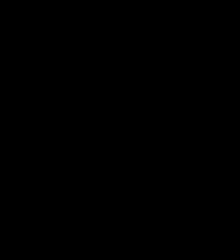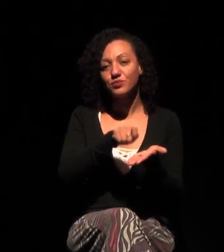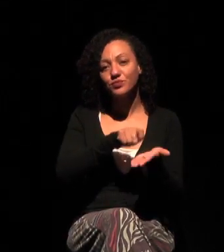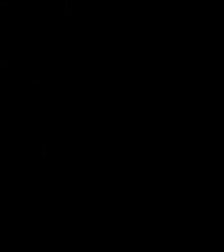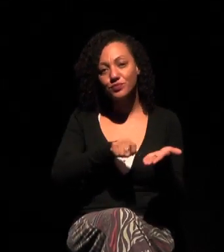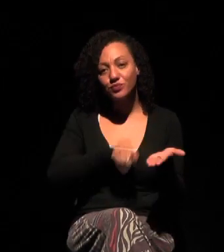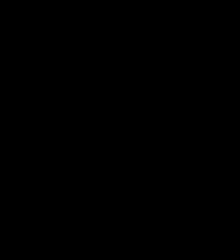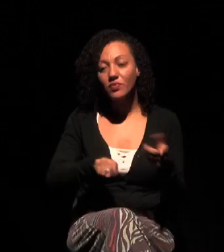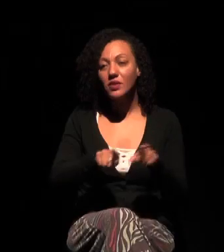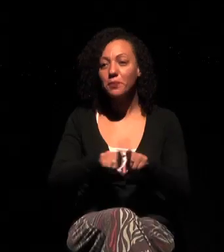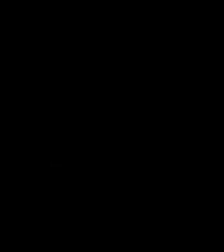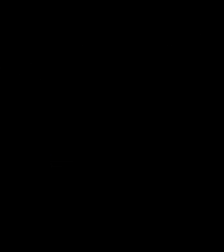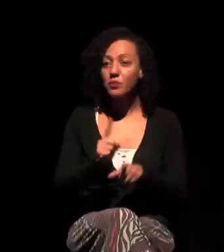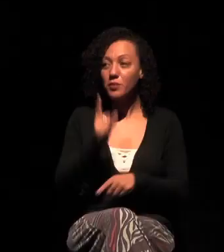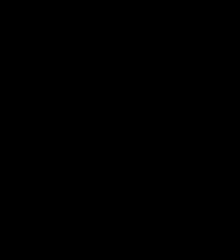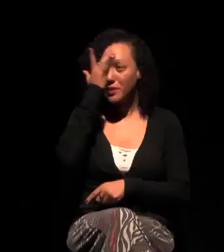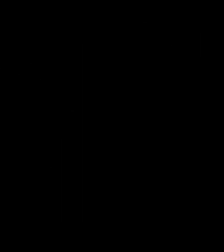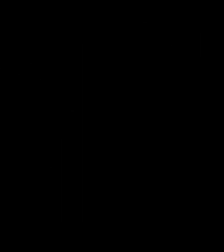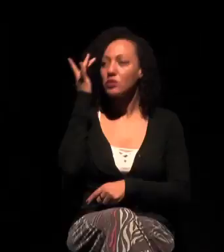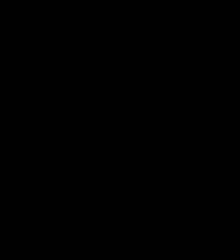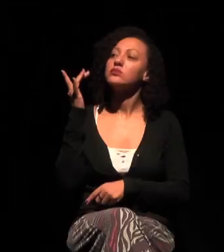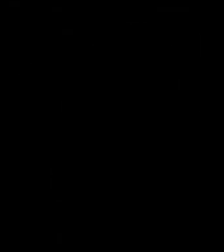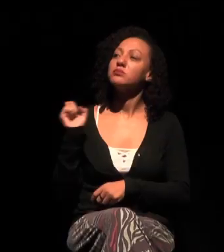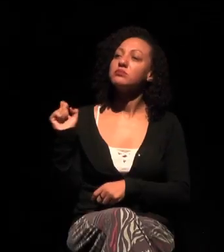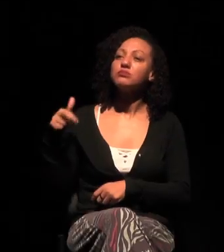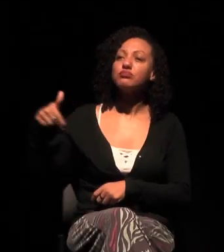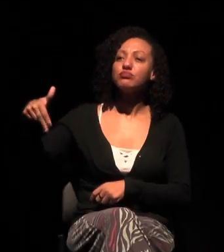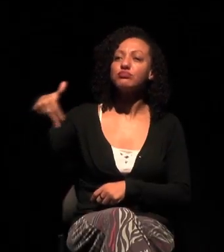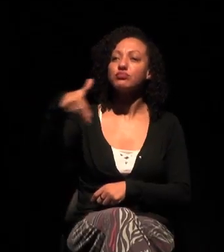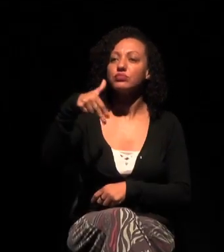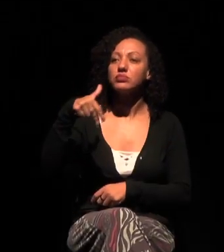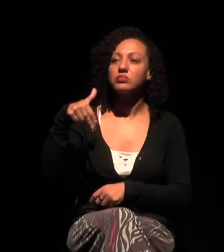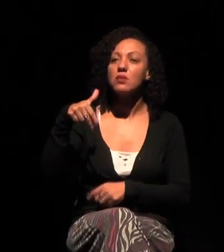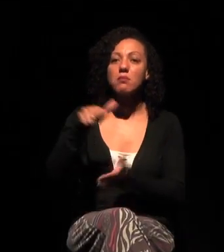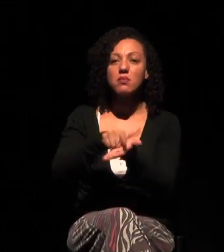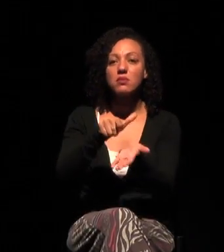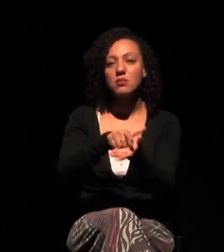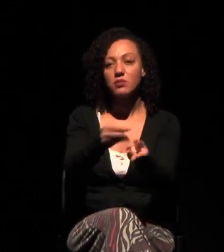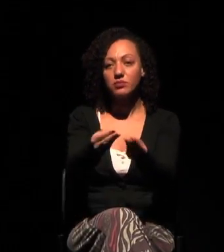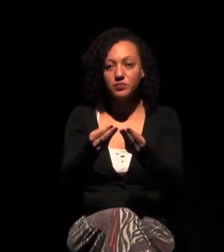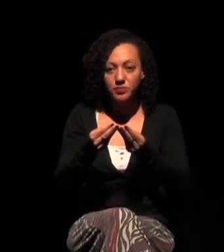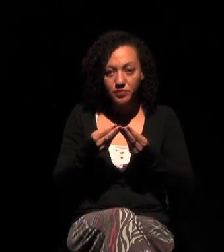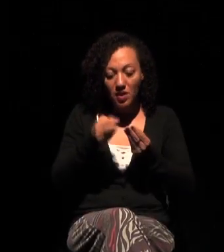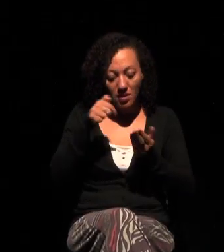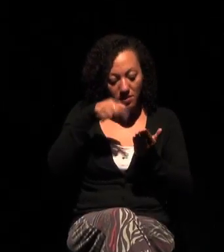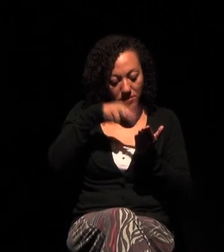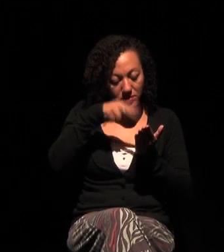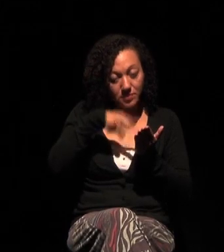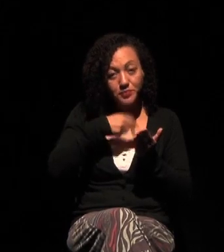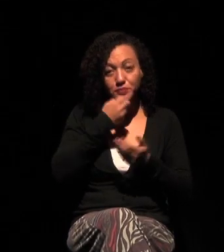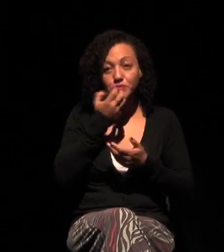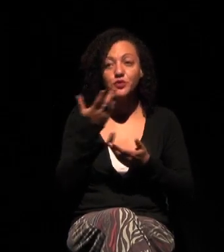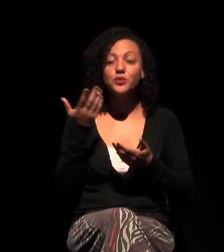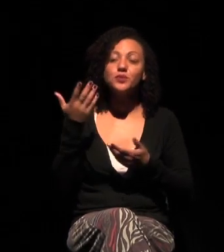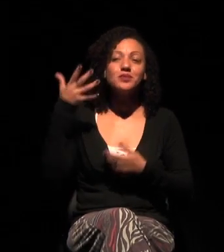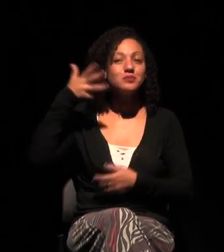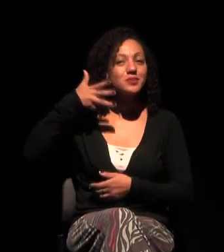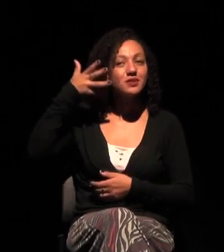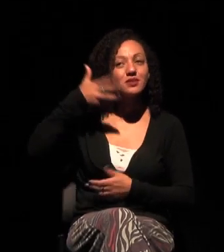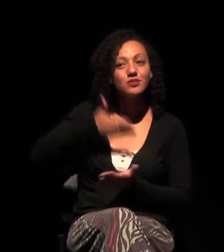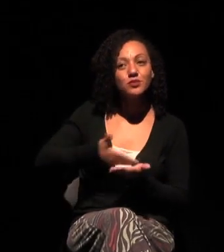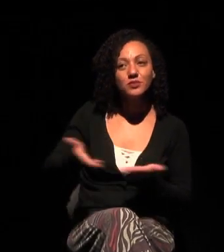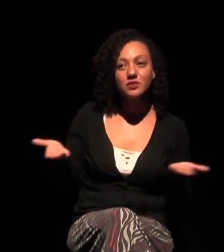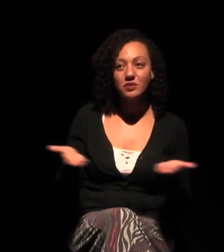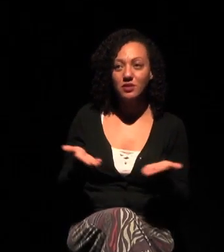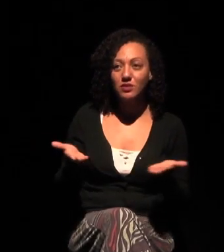teremos uma pessoa aqui pra recolher essas perguntas então uma boa palestra uma boa mesa e vamos começar a nos